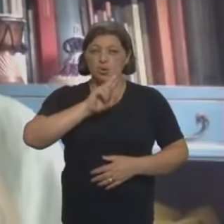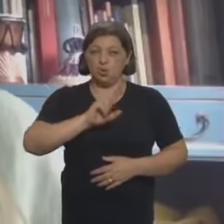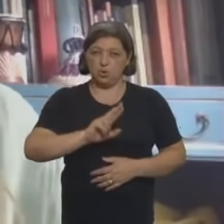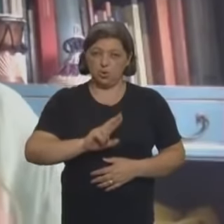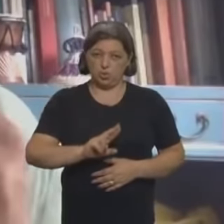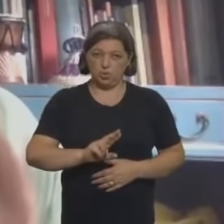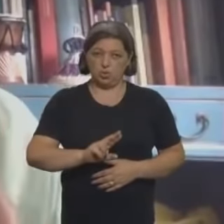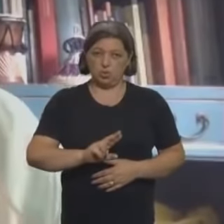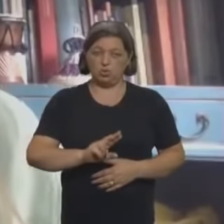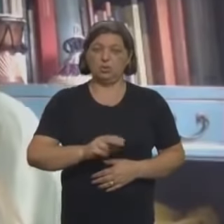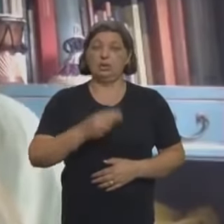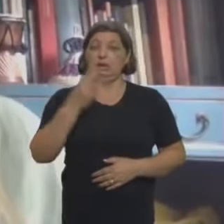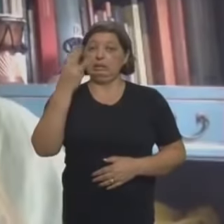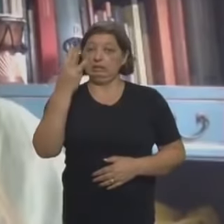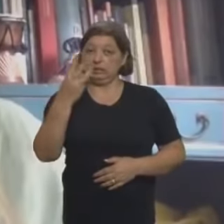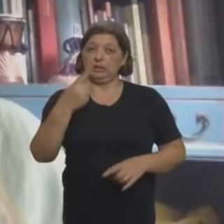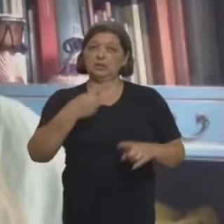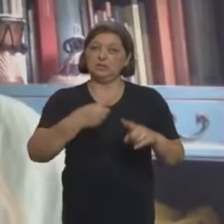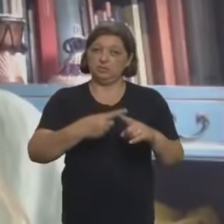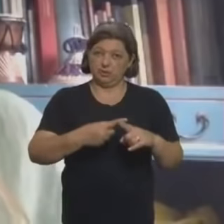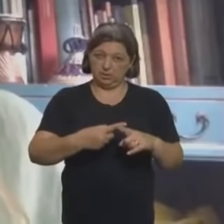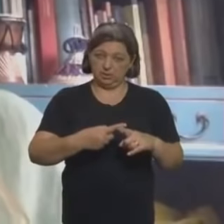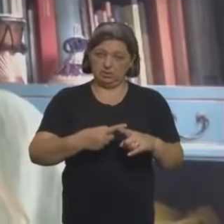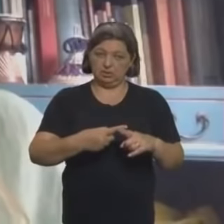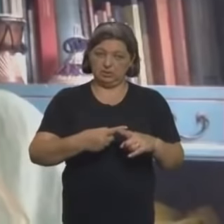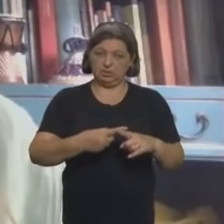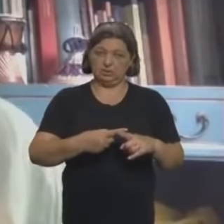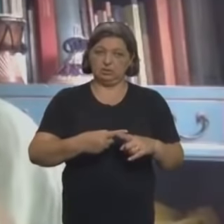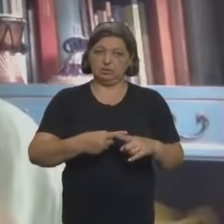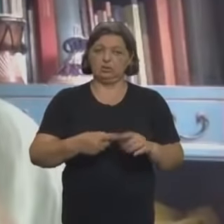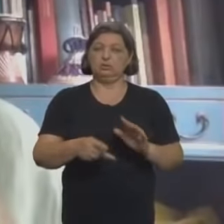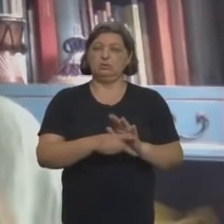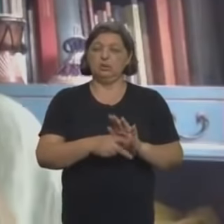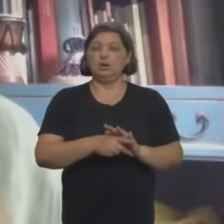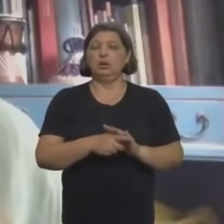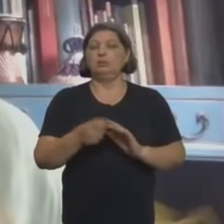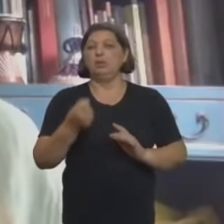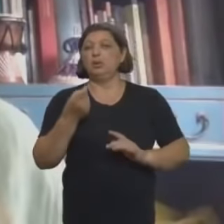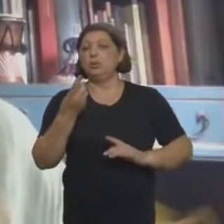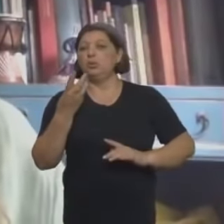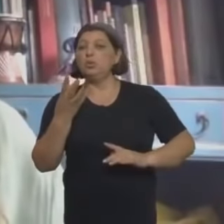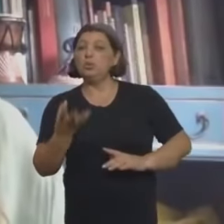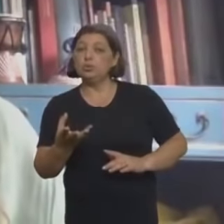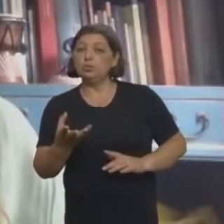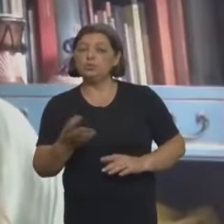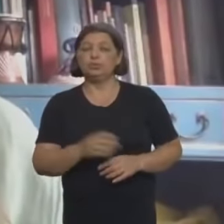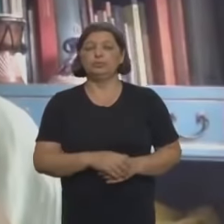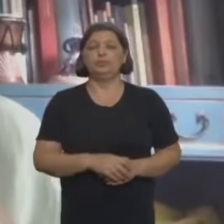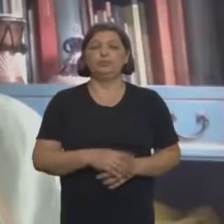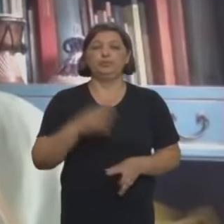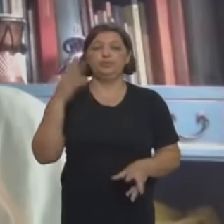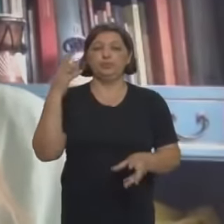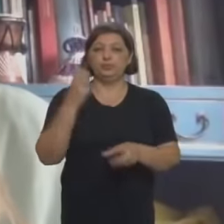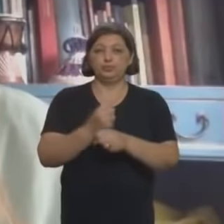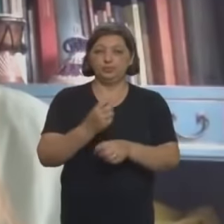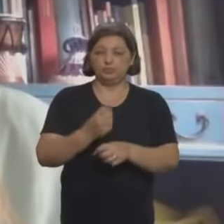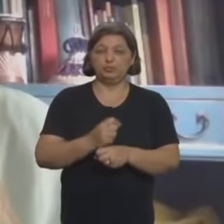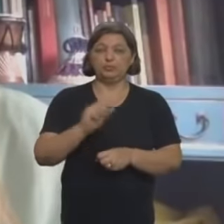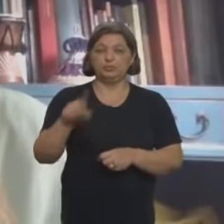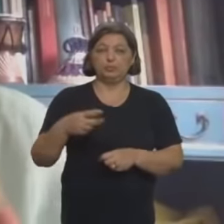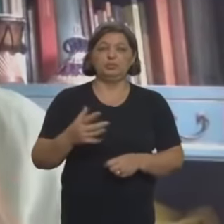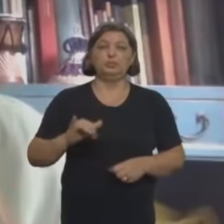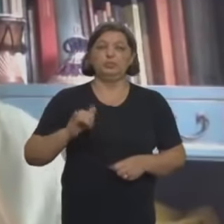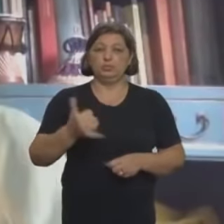né? A gente faz 3 respirações, aprende a contar, e agora a gente dá a oportunidade, né, do